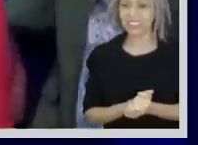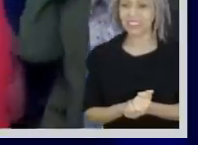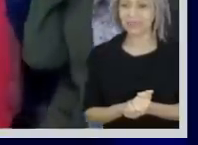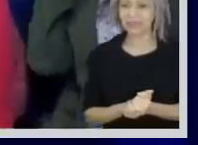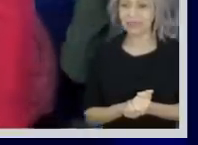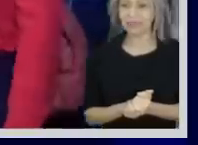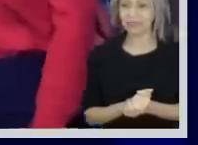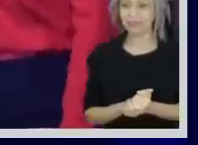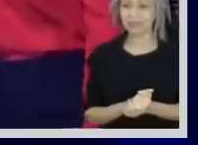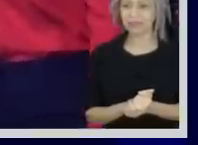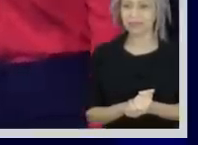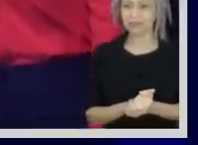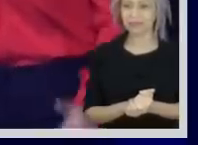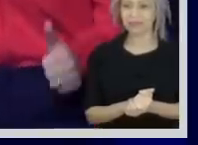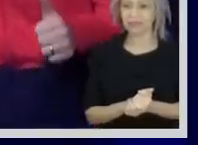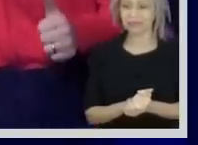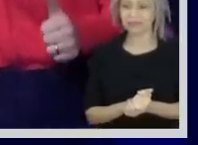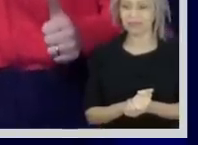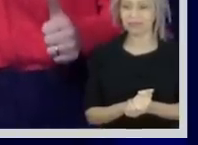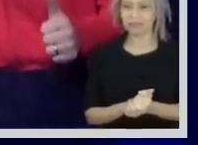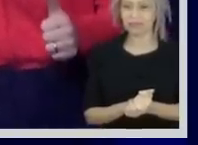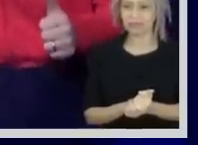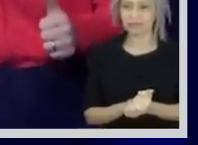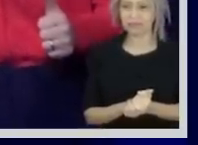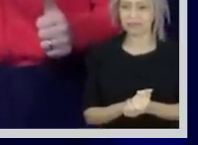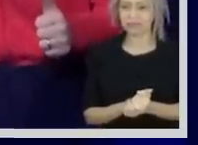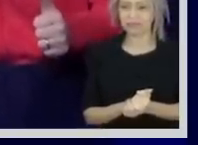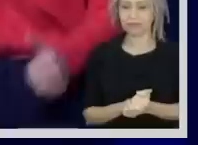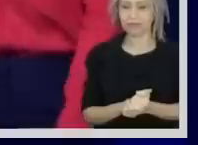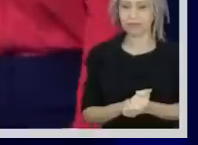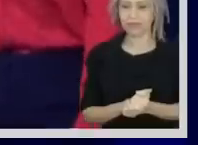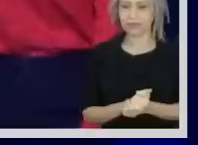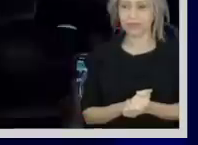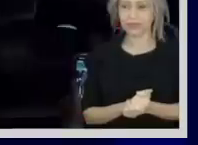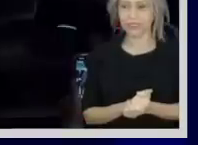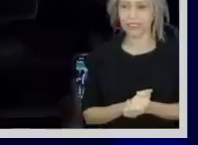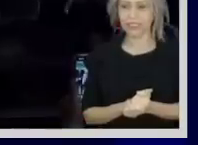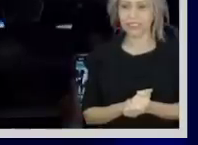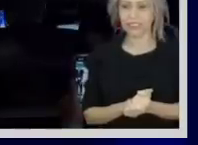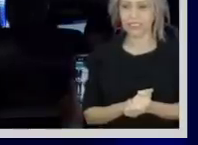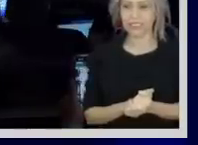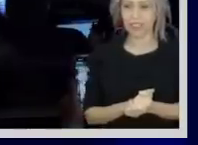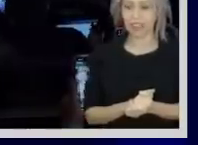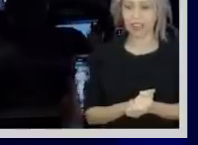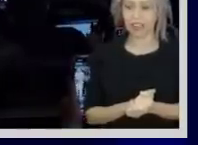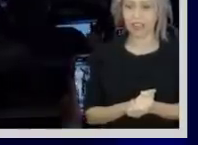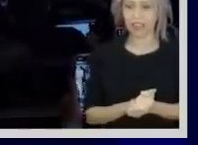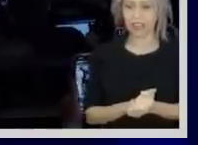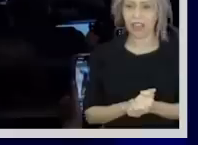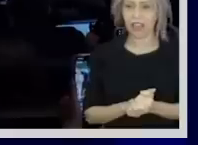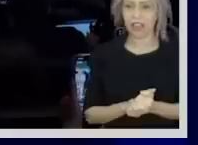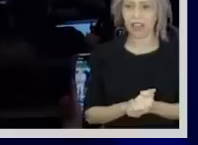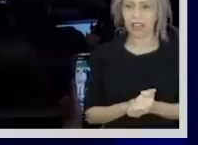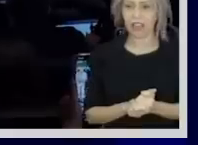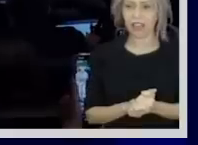ela? Ah, eu acho que você falou muito bem, viu, Rodolfo? É, sim, um prêmio de consolação. Quando nós analisamos